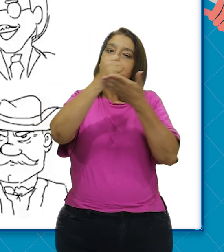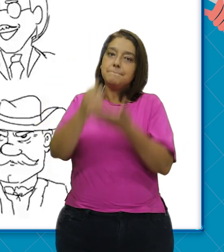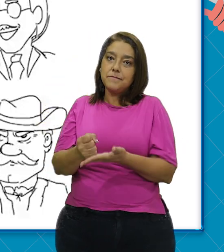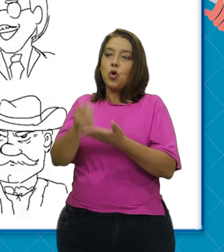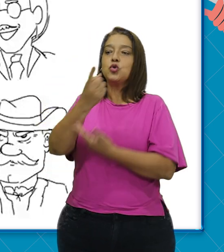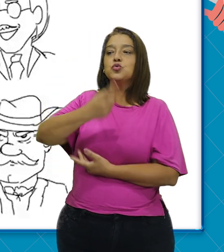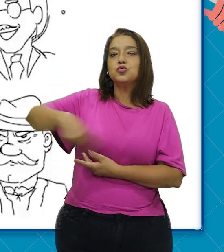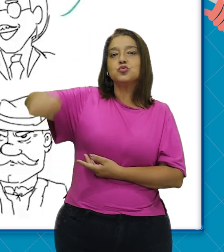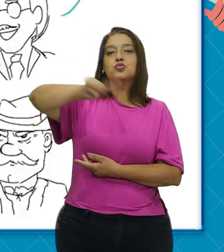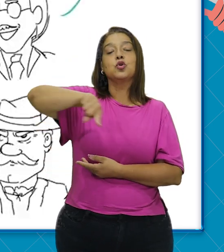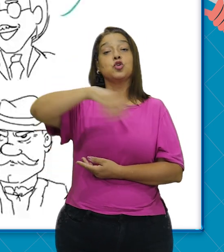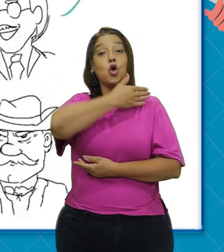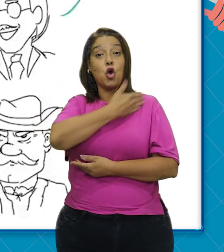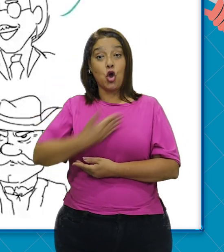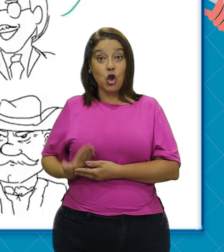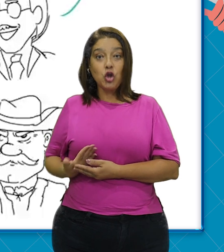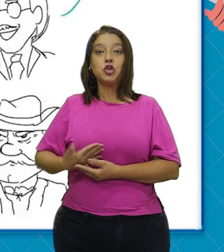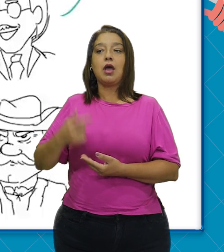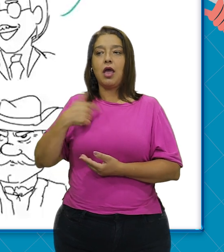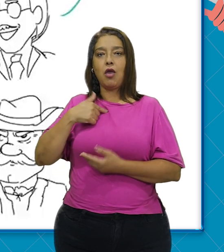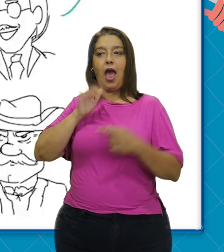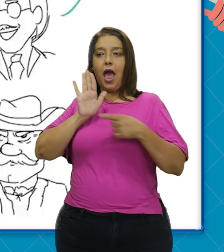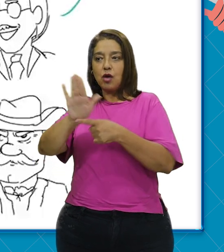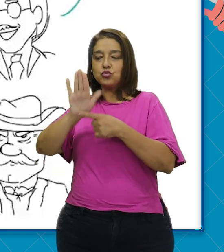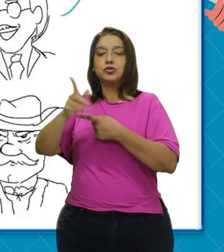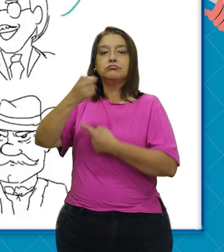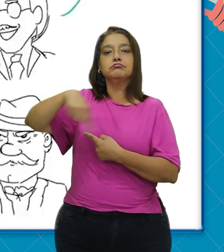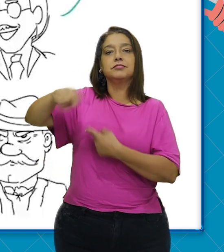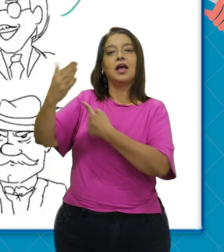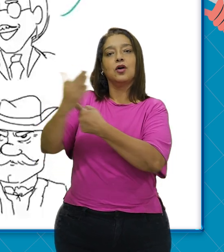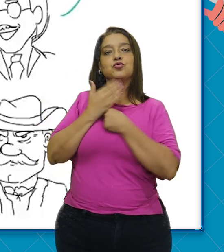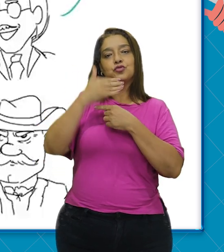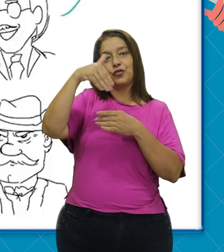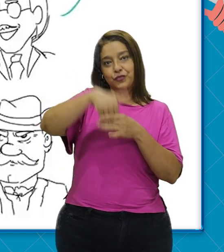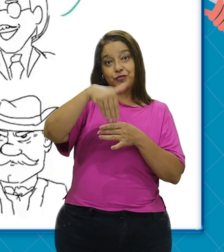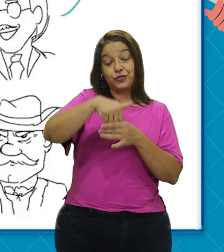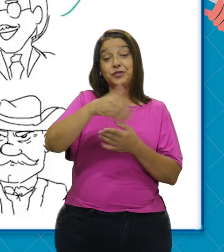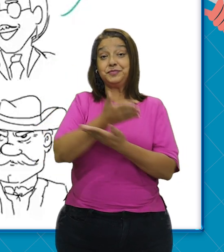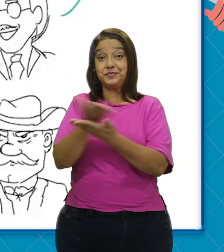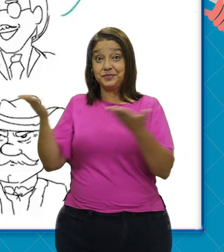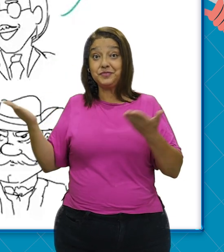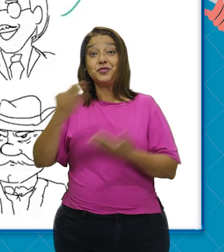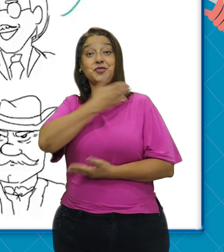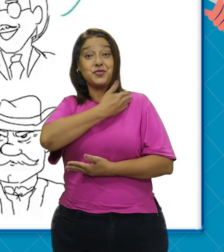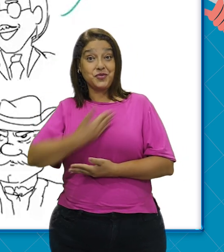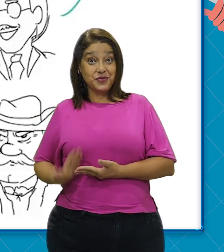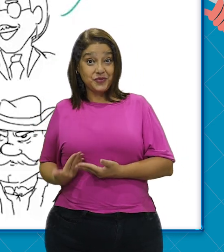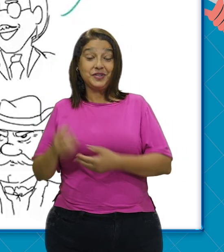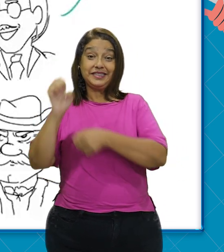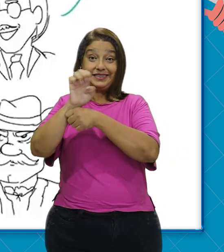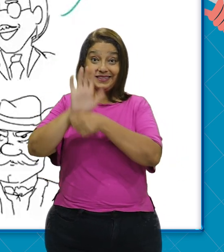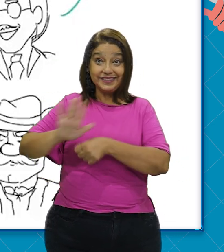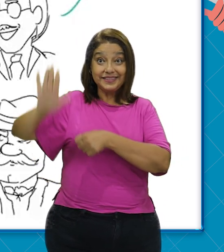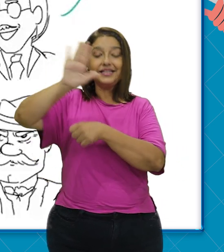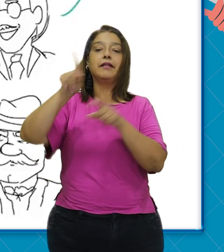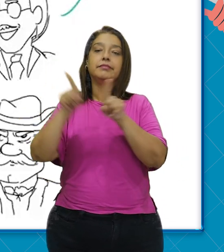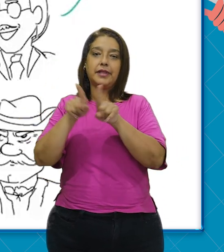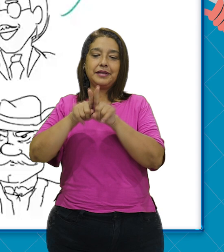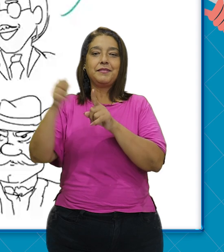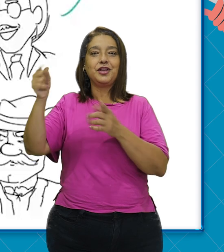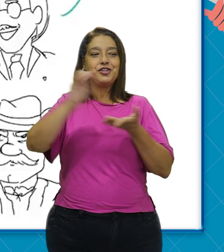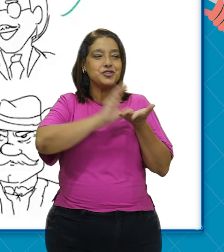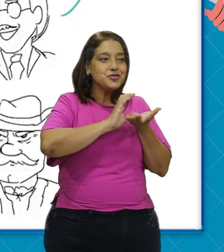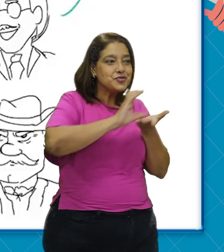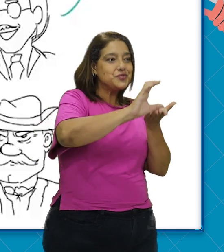governadores de estado, em troca de votos. Já os governadores de estado faziam a mesma coisa, oferecendo verbas e benefícios